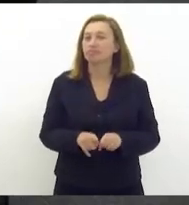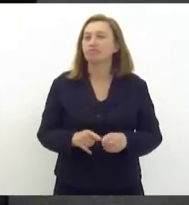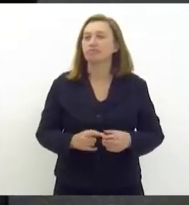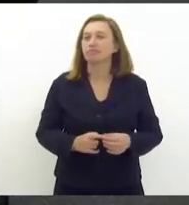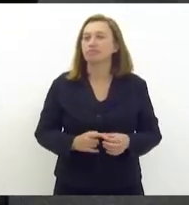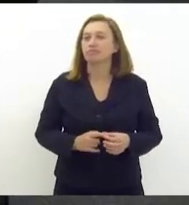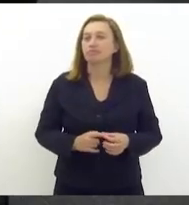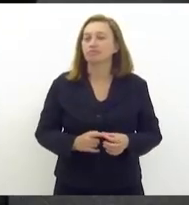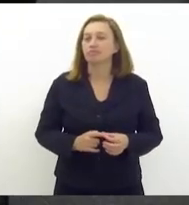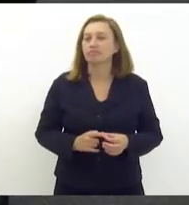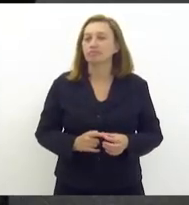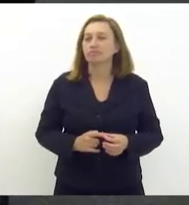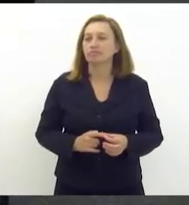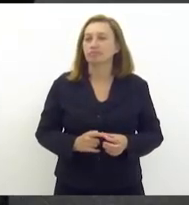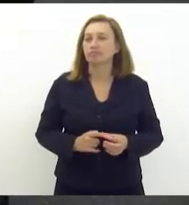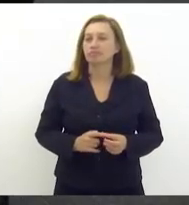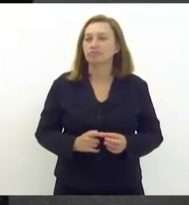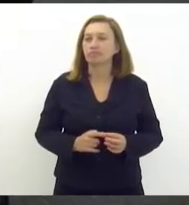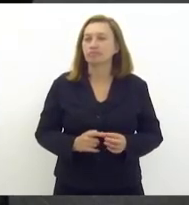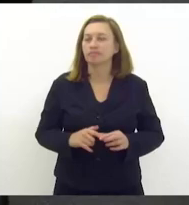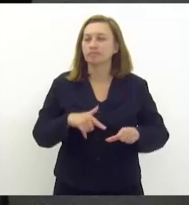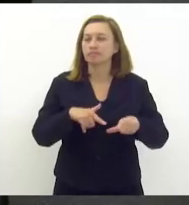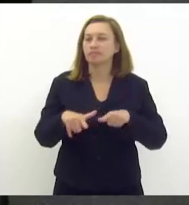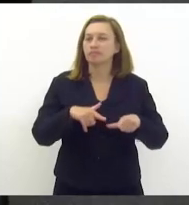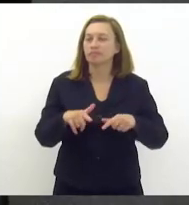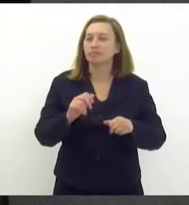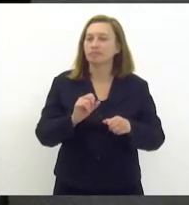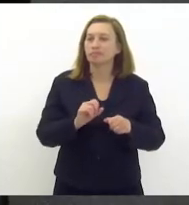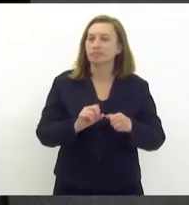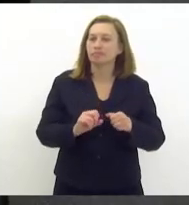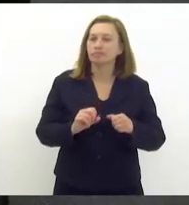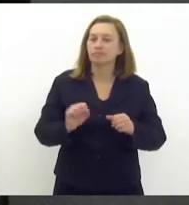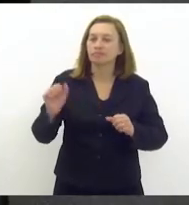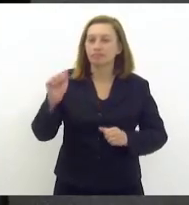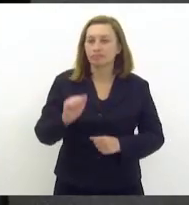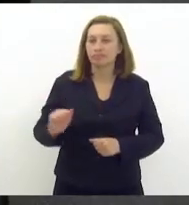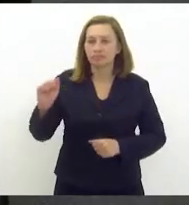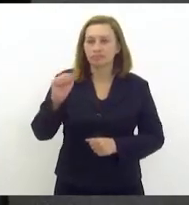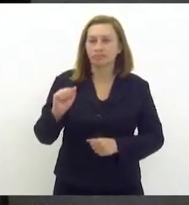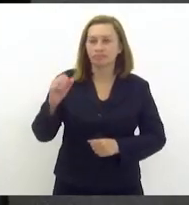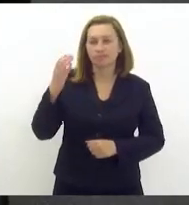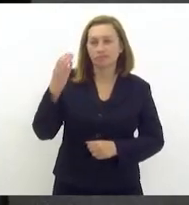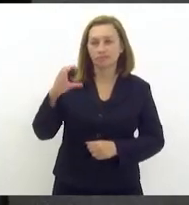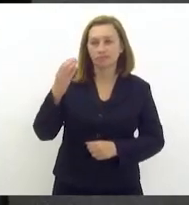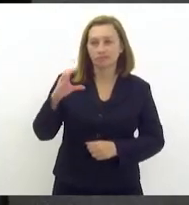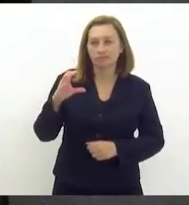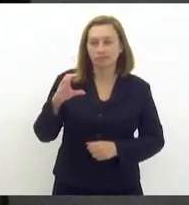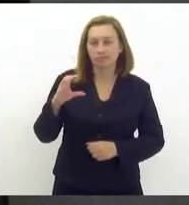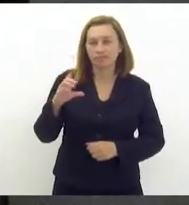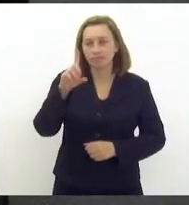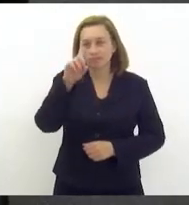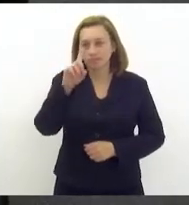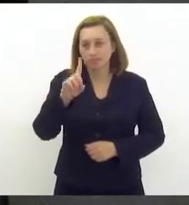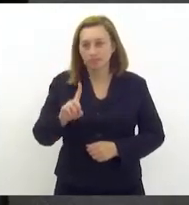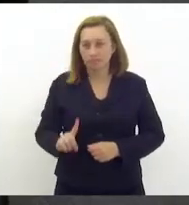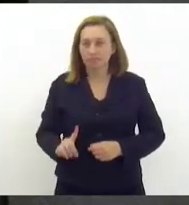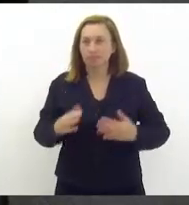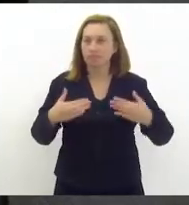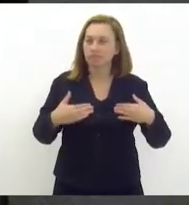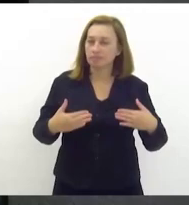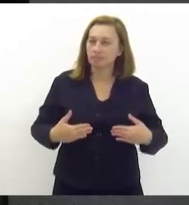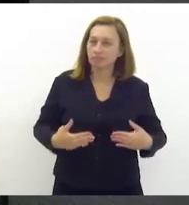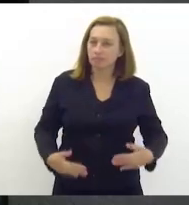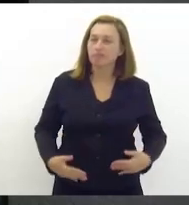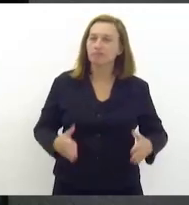um destaque especial ao trabalho realizado pela associação Nintendo dos deficientes físicos que hoje